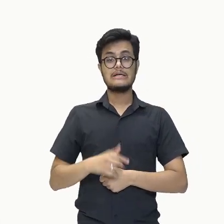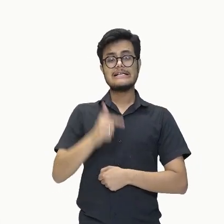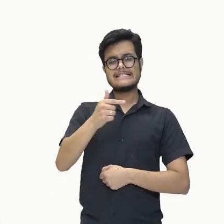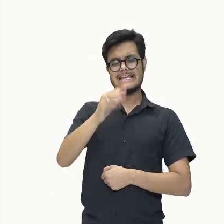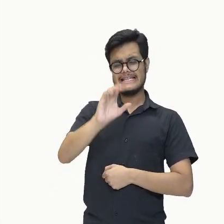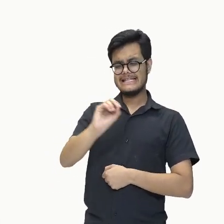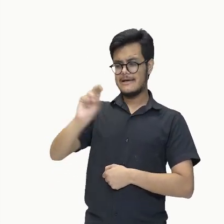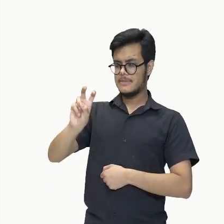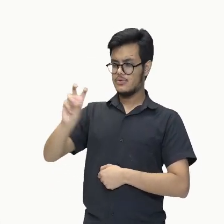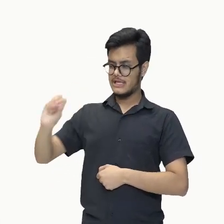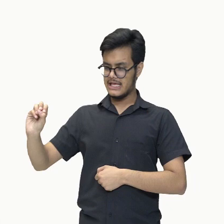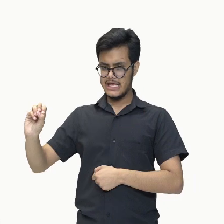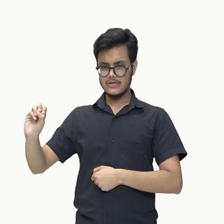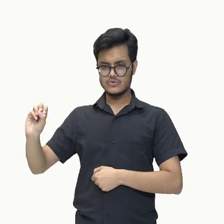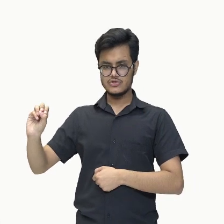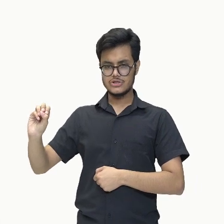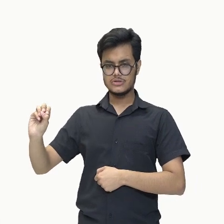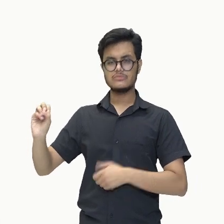de R$